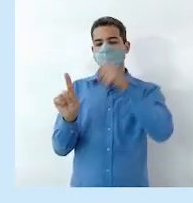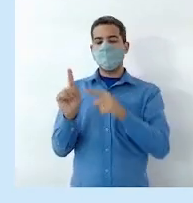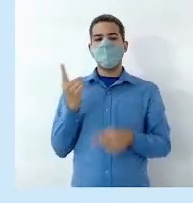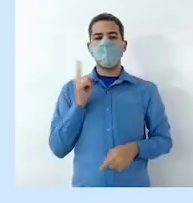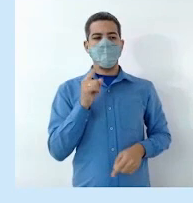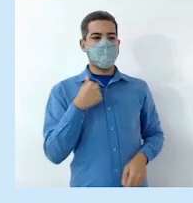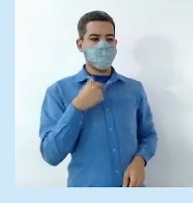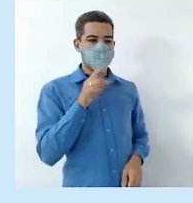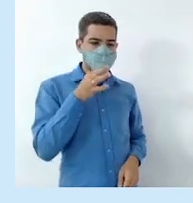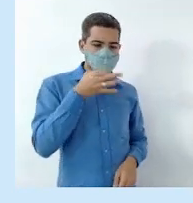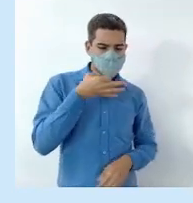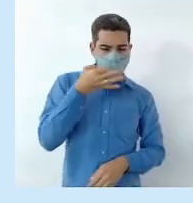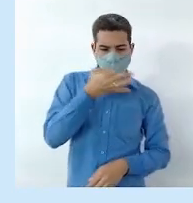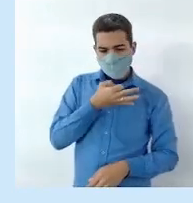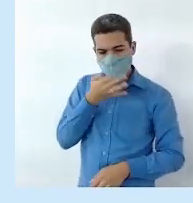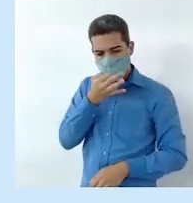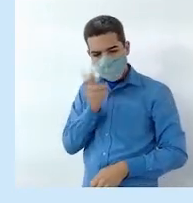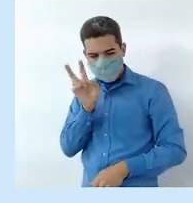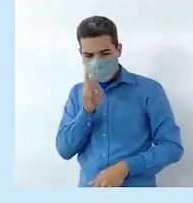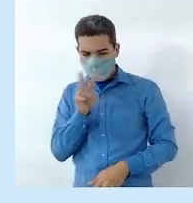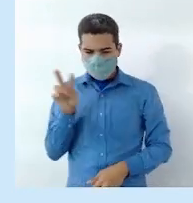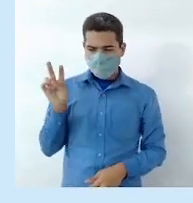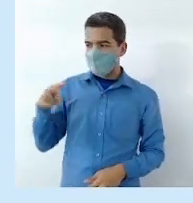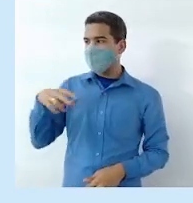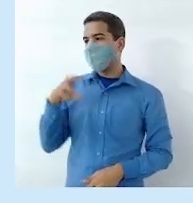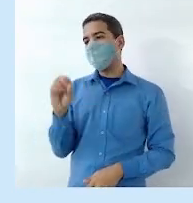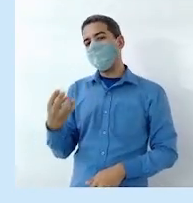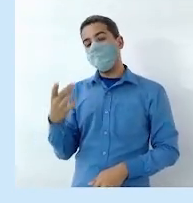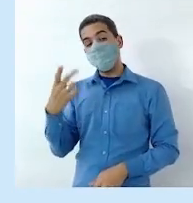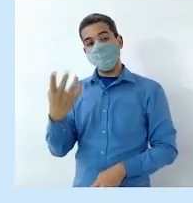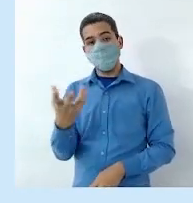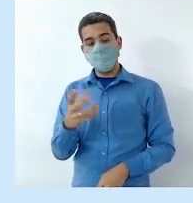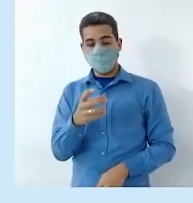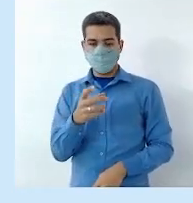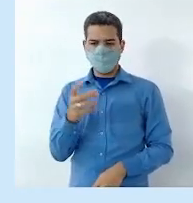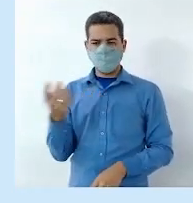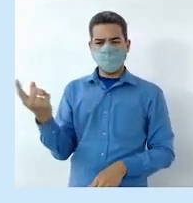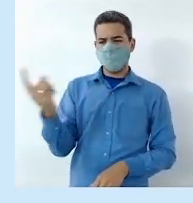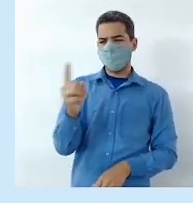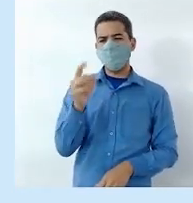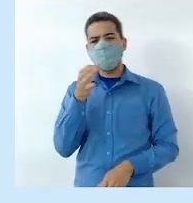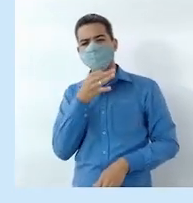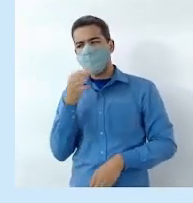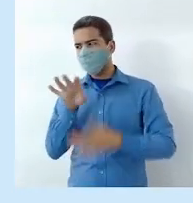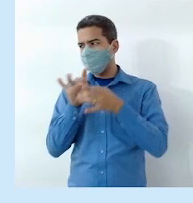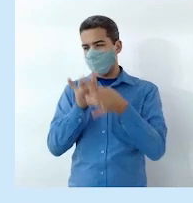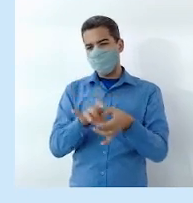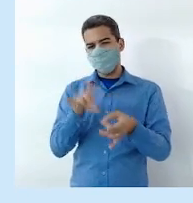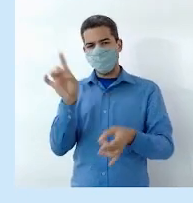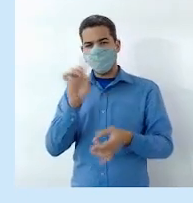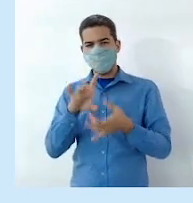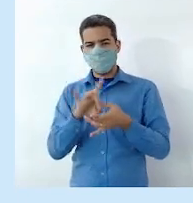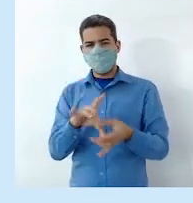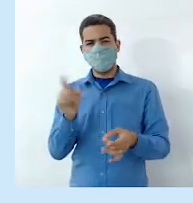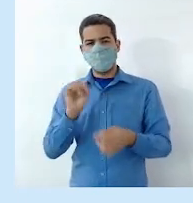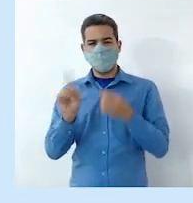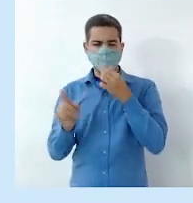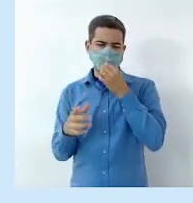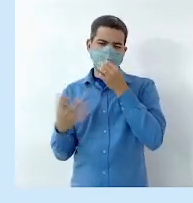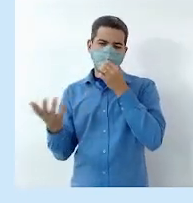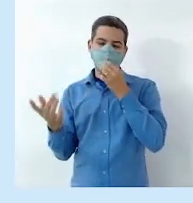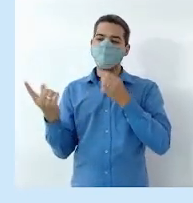narrador ou quando quem narra não faz parte do contexto. Já entenderam, né? Quando